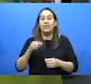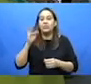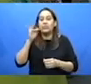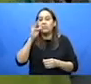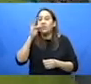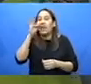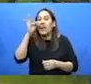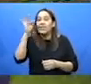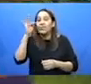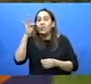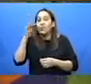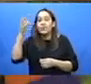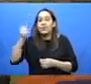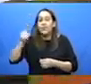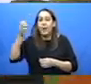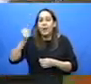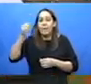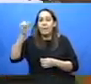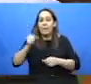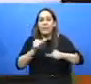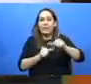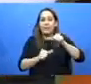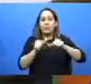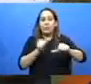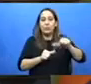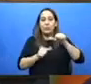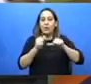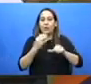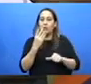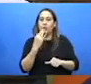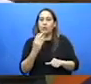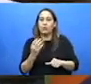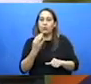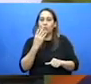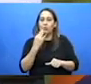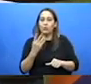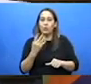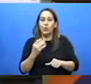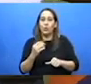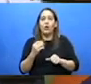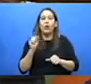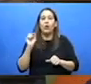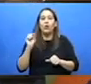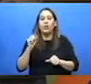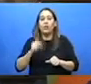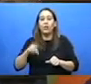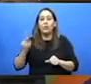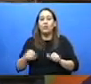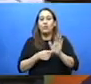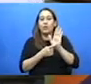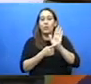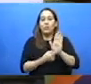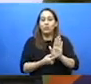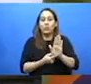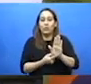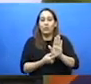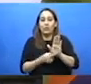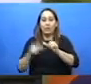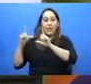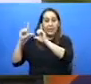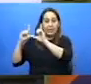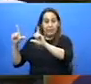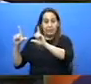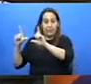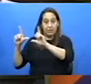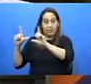flores mudaram de cor. É o que a professora acabou de mostrar aqui na última imagem. As pétalas que